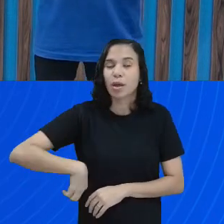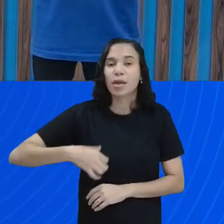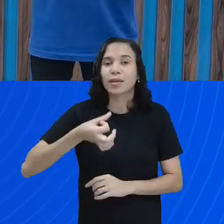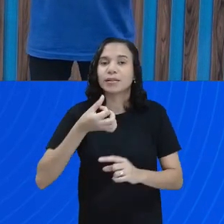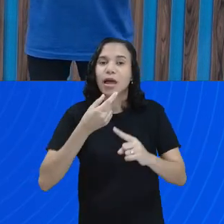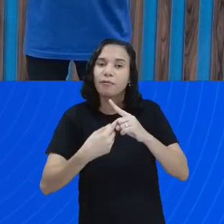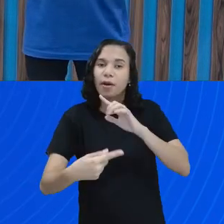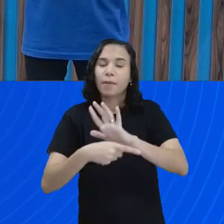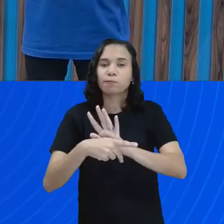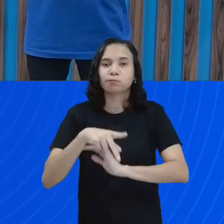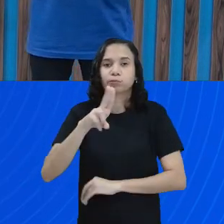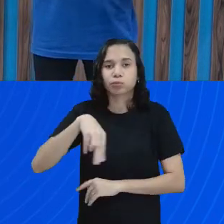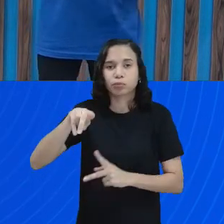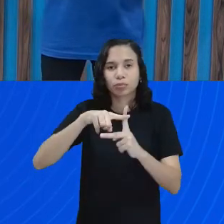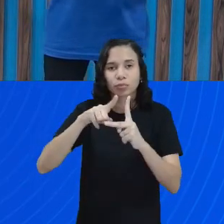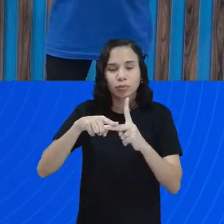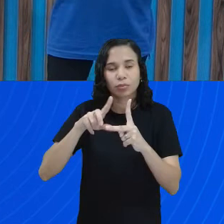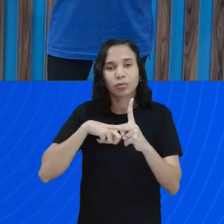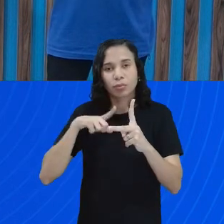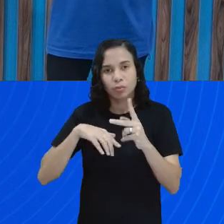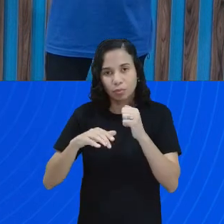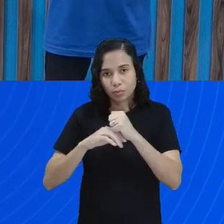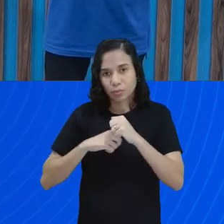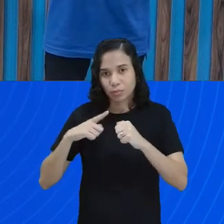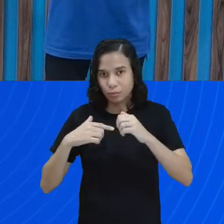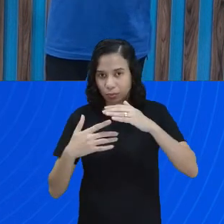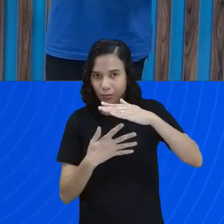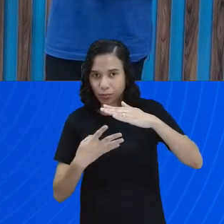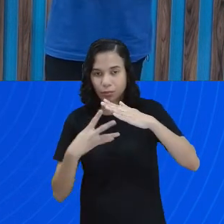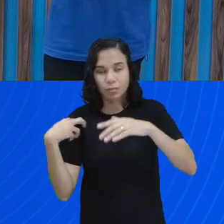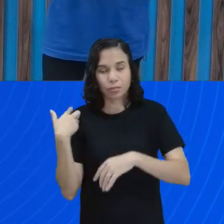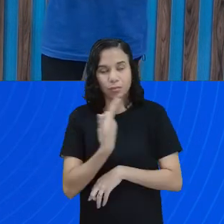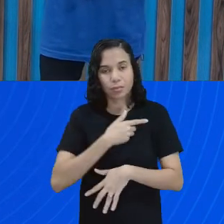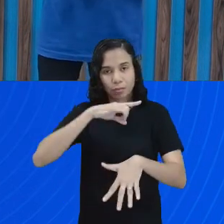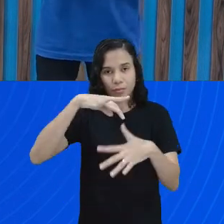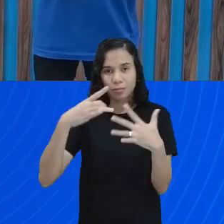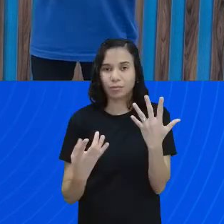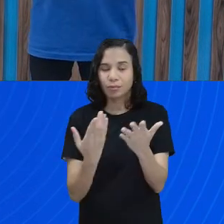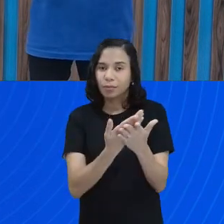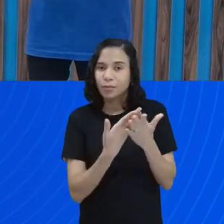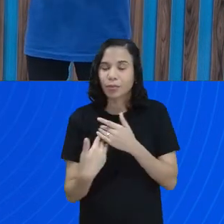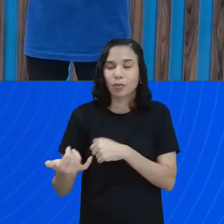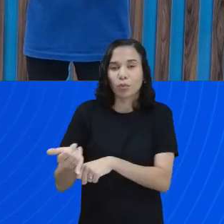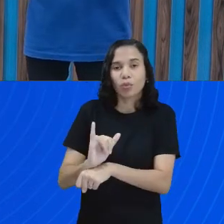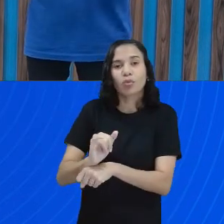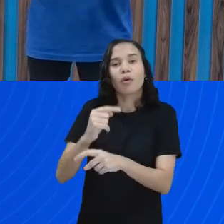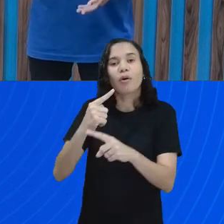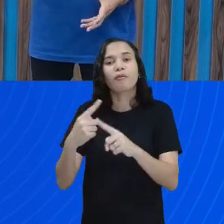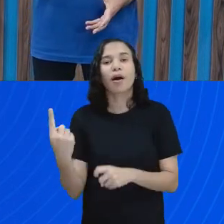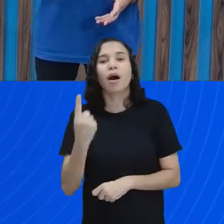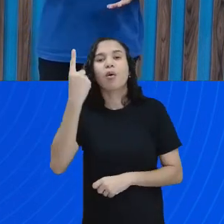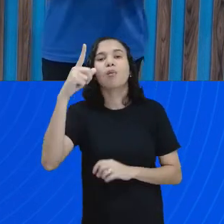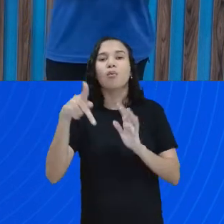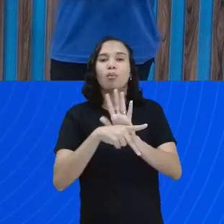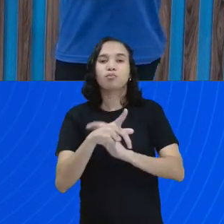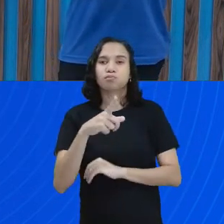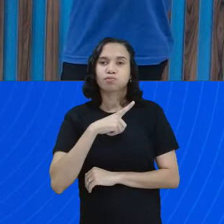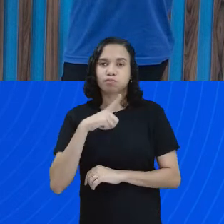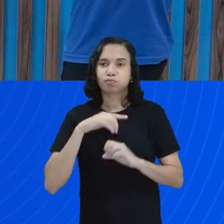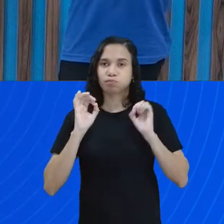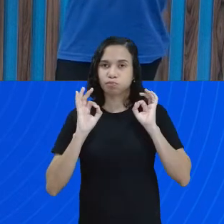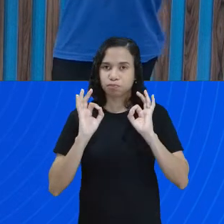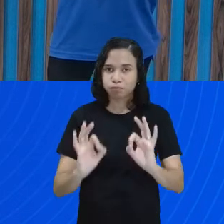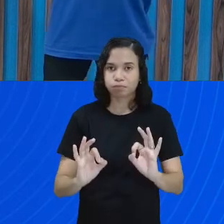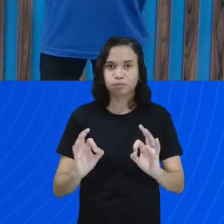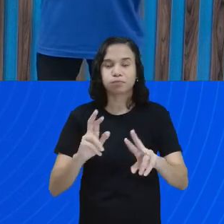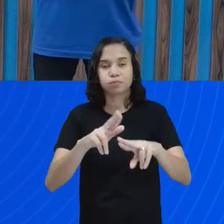lado ao quadrado, raiz de 3 sobre 4. Isso, detalhes tem lá nessa aula do YouTube. Vezes a altura em si, tá bom?